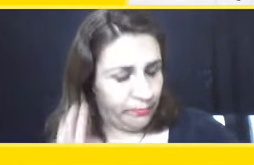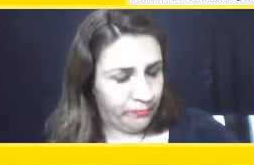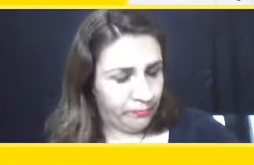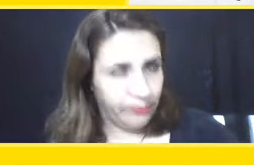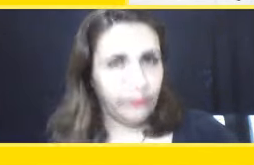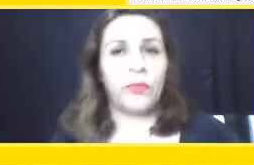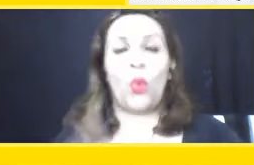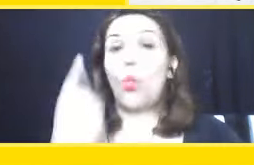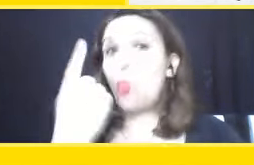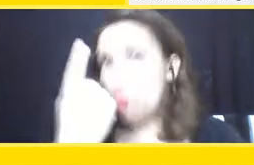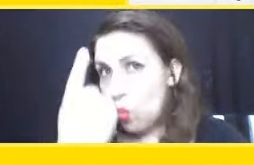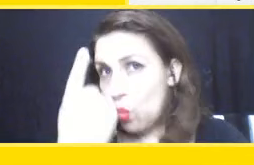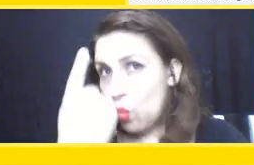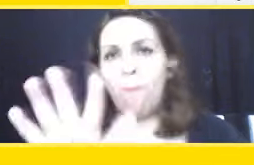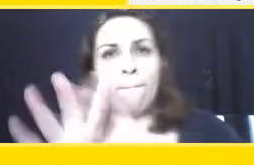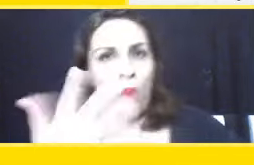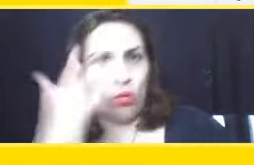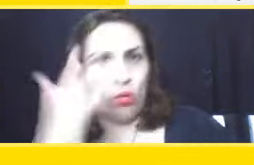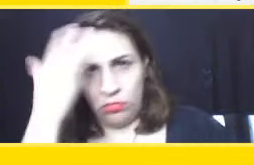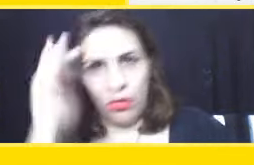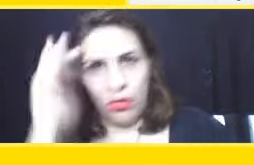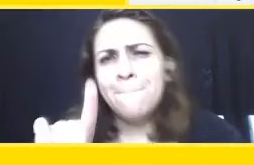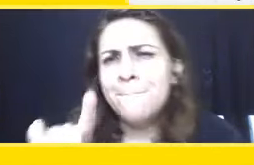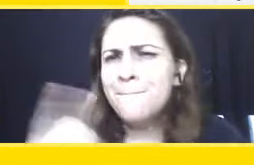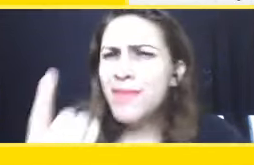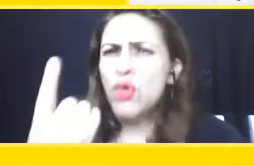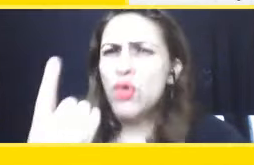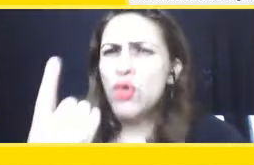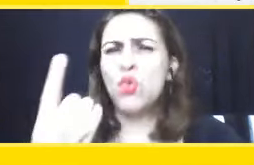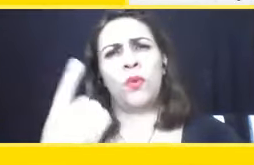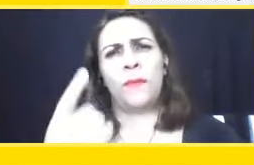um caso moderado e